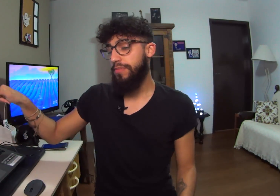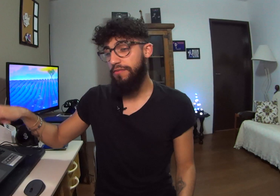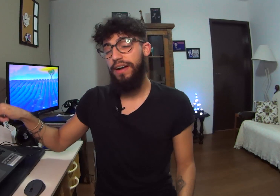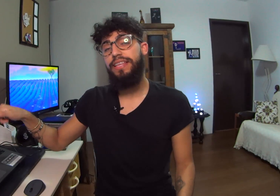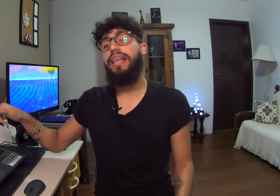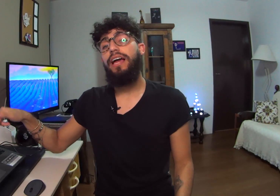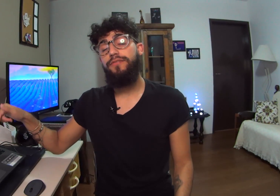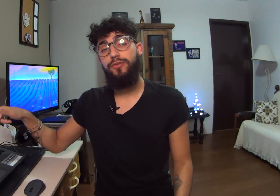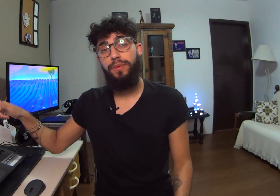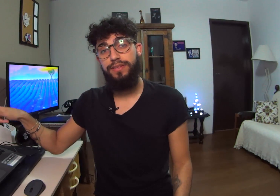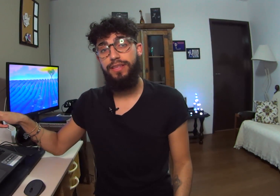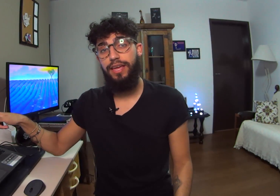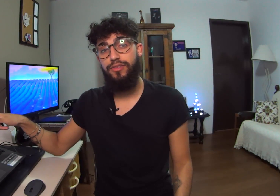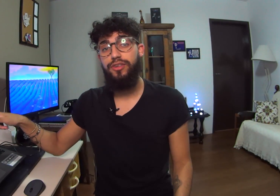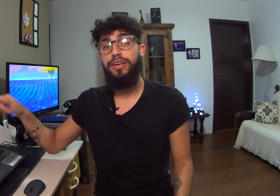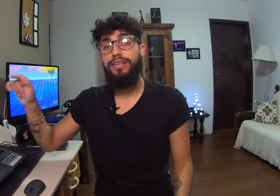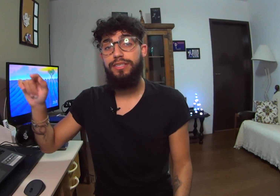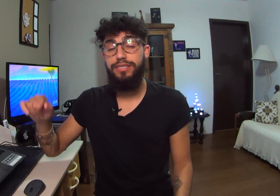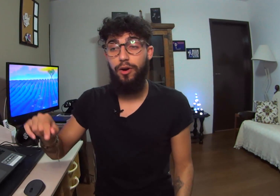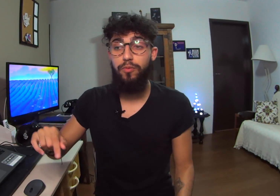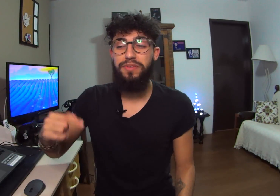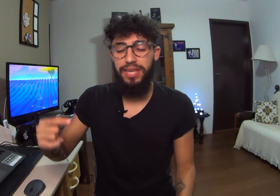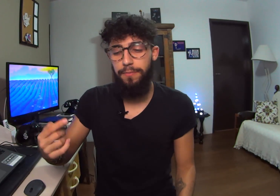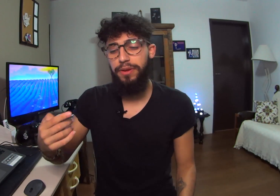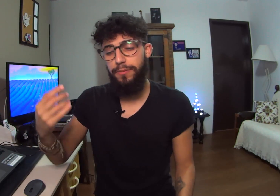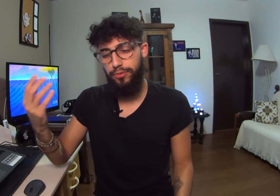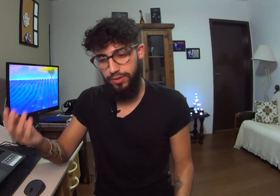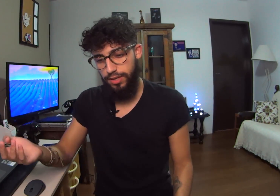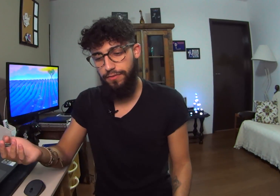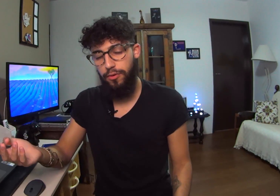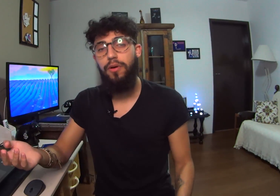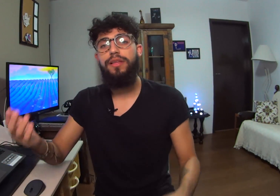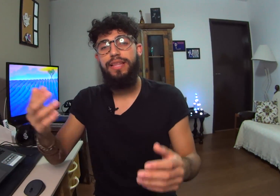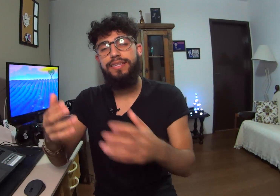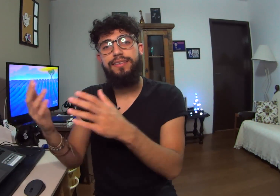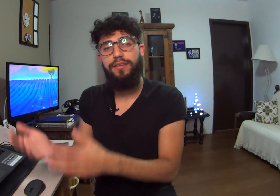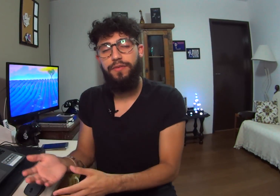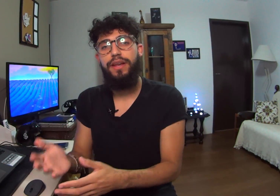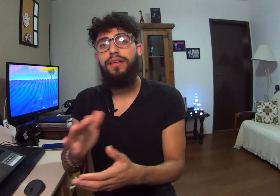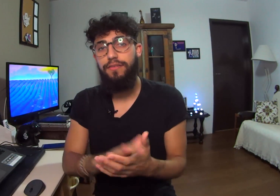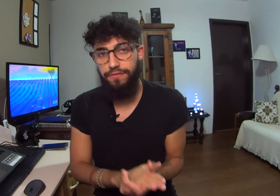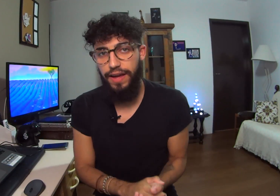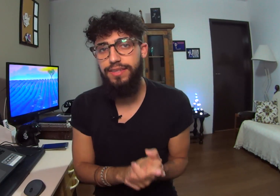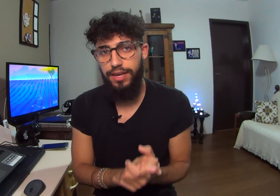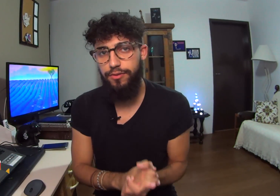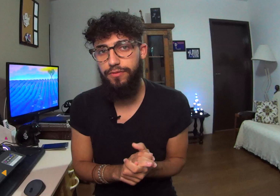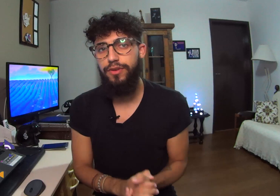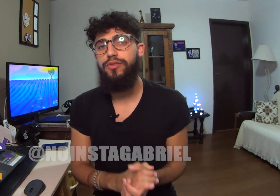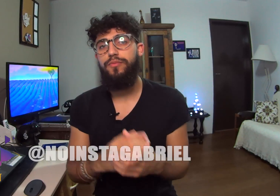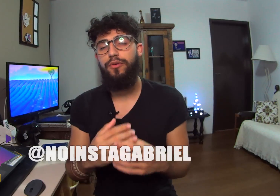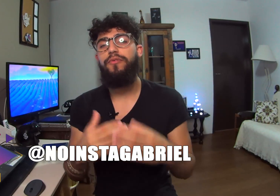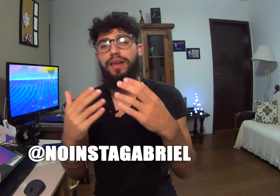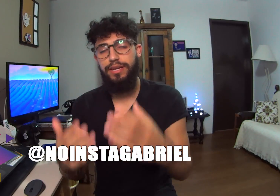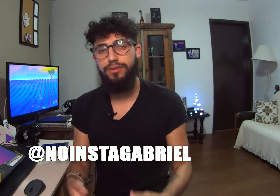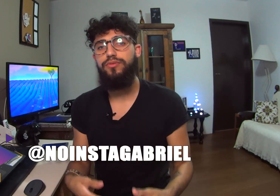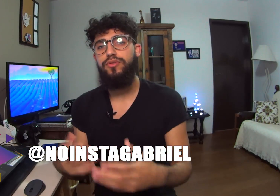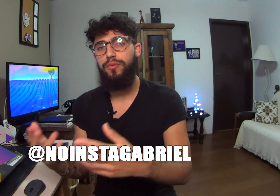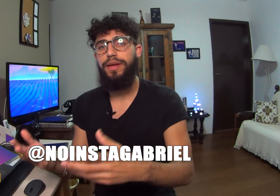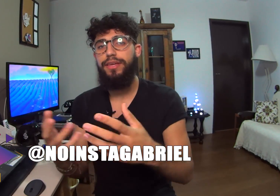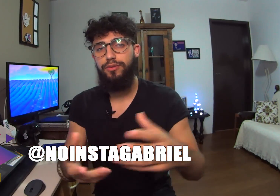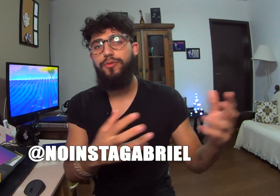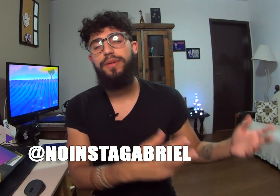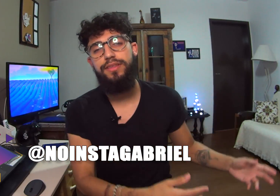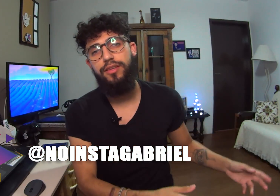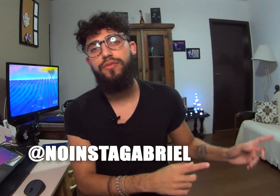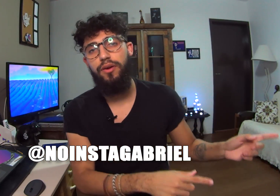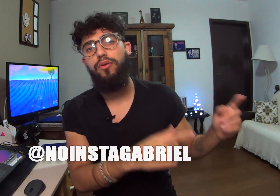quinta-feira vai ter live do presidente. Então, sempre que possível, na sexta-feira vai sair um vídeo meu falando